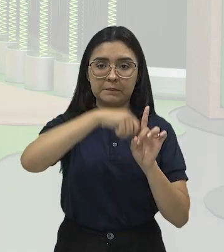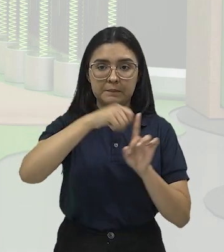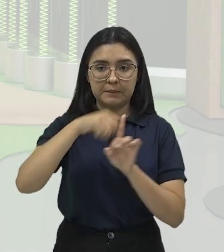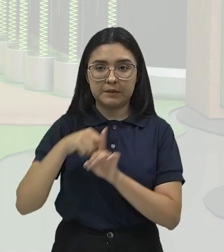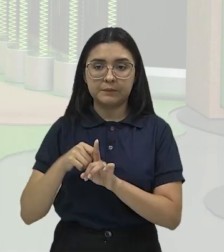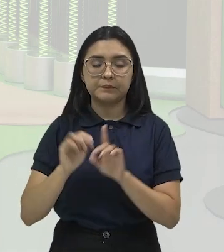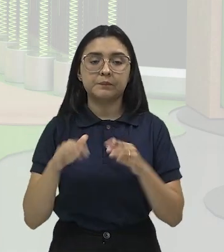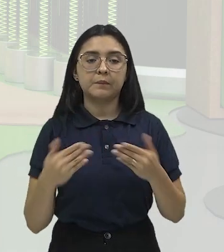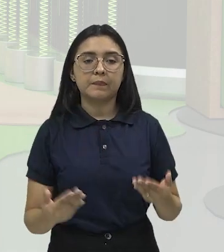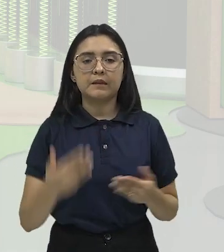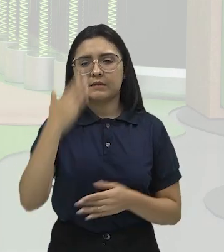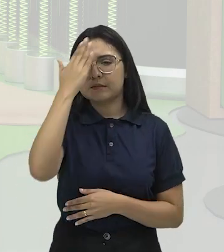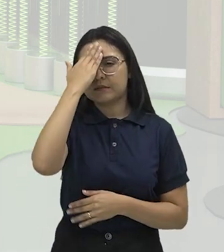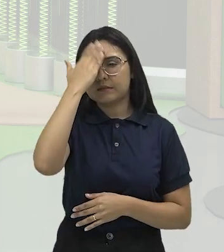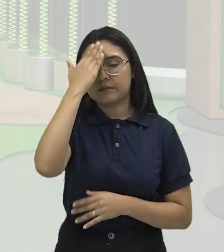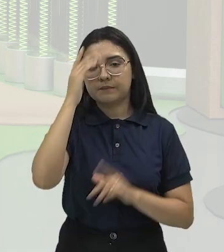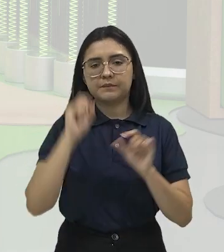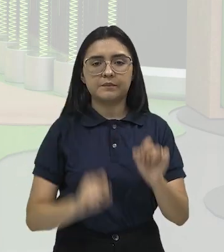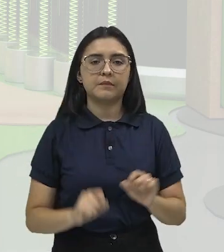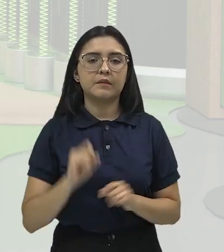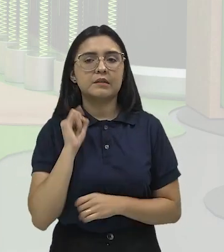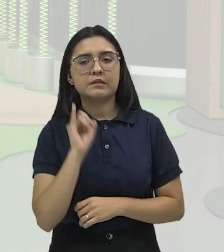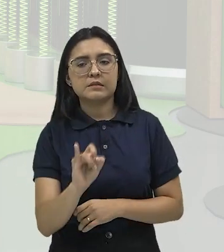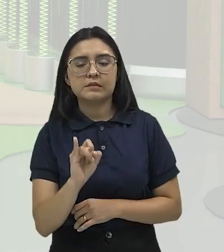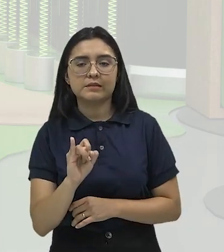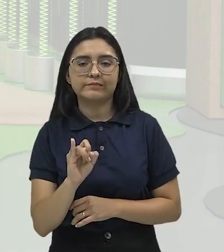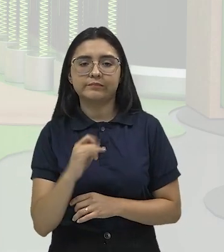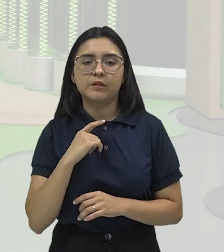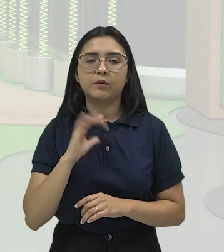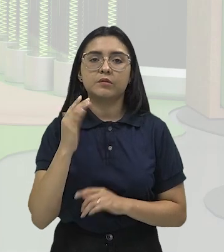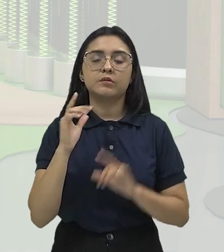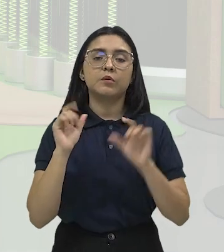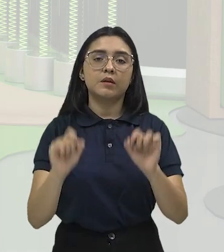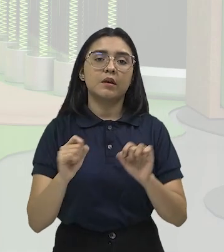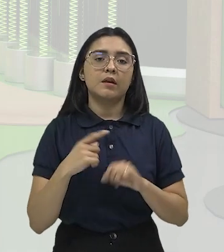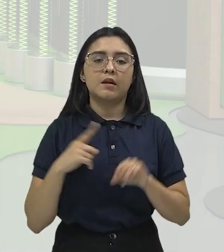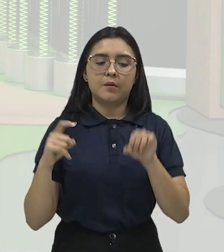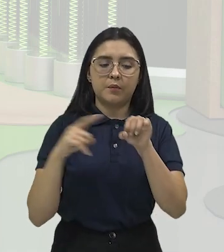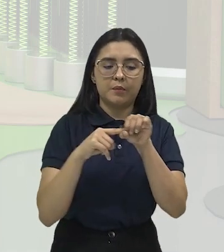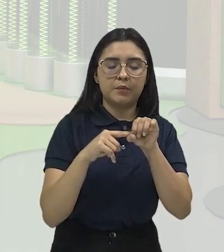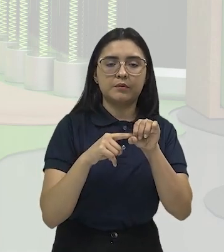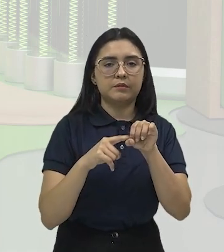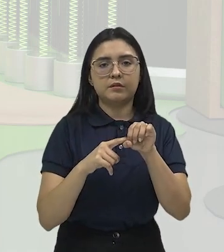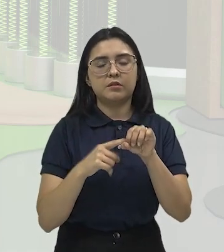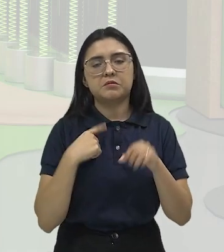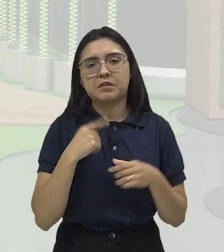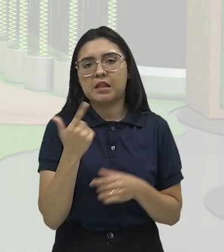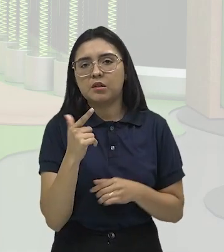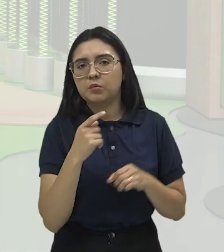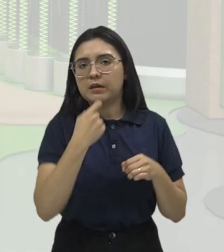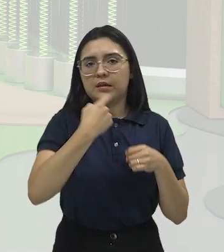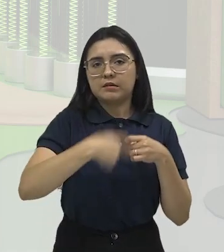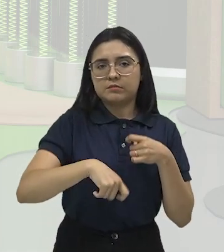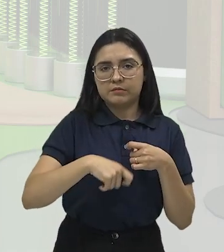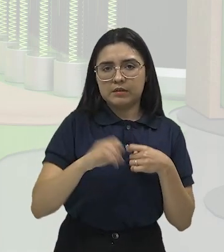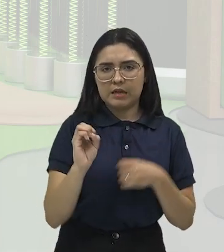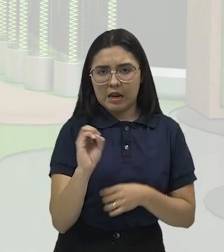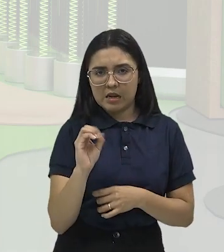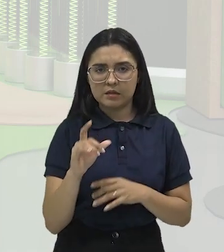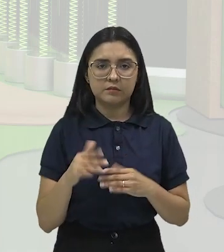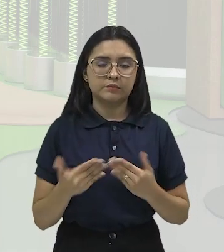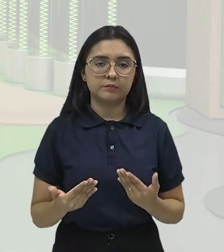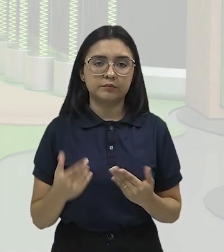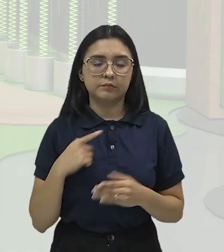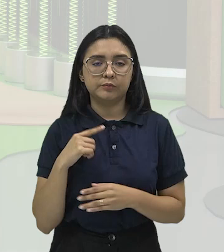gente sabe, né, se caso não acontecer ali uma fecundação, caso essa mulher não mantenha uma relação sexual, né, não houve ali